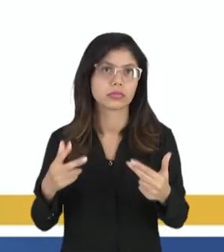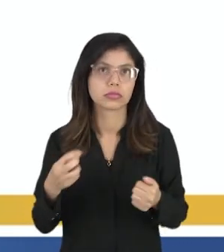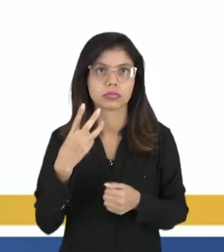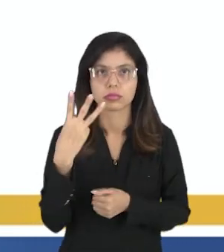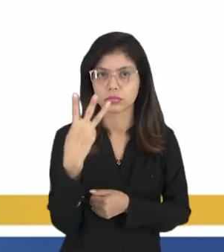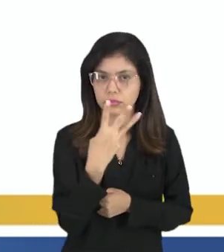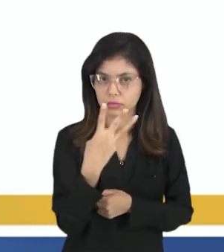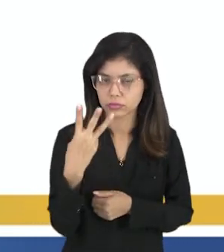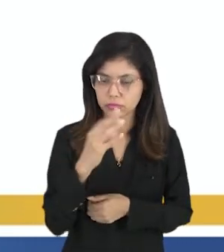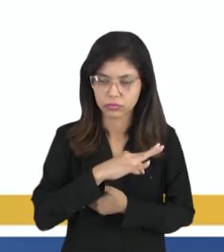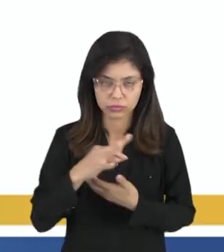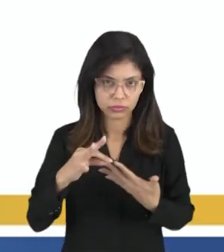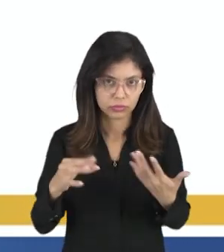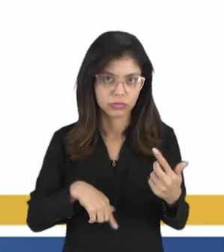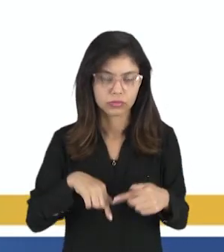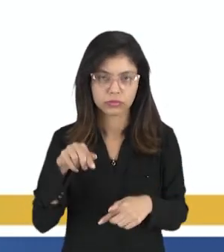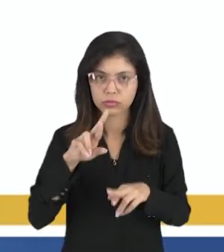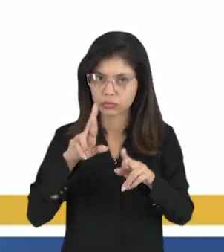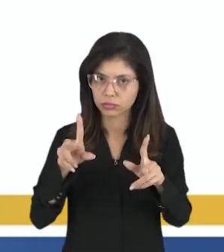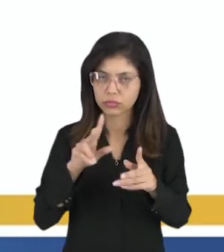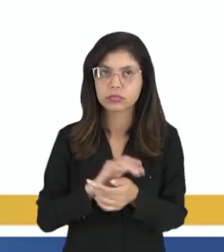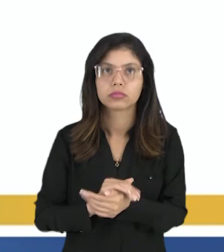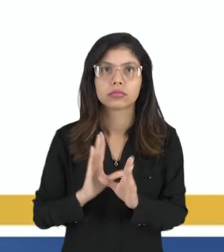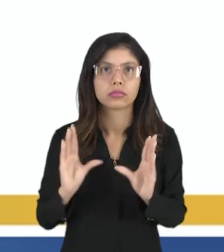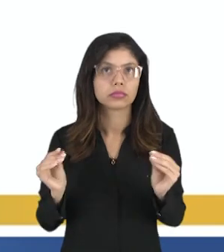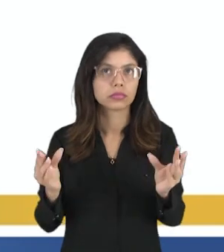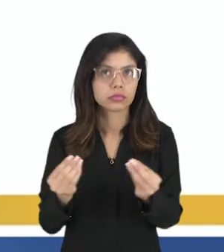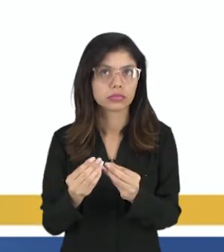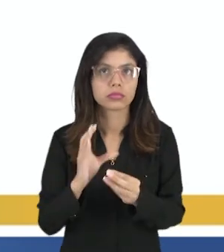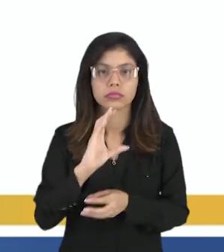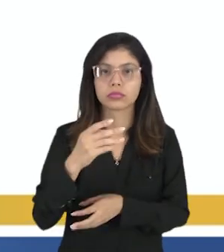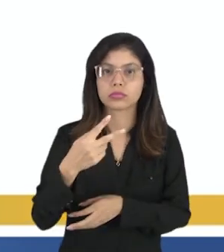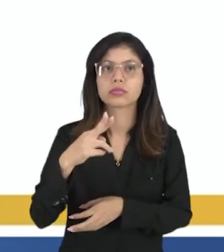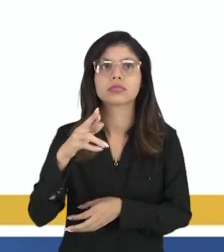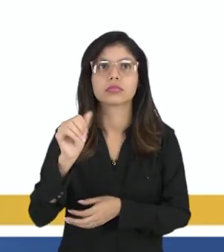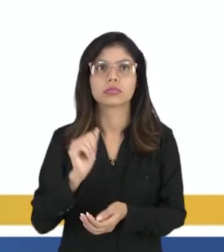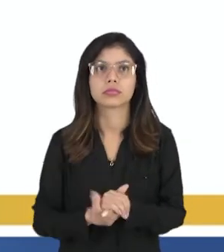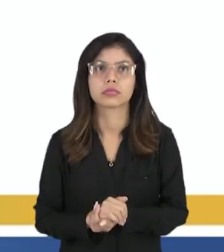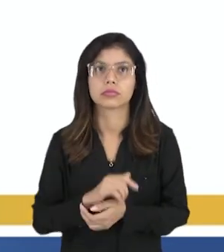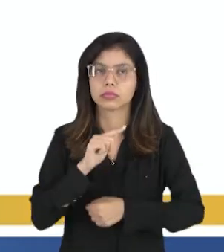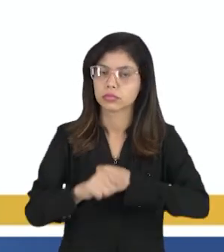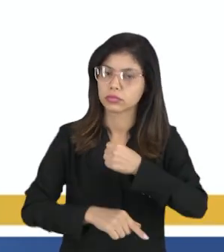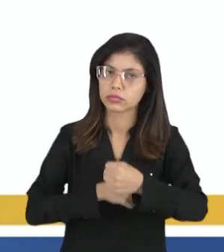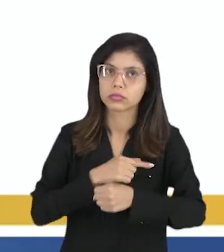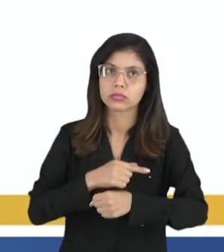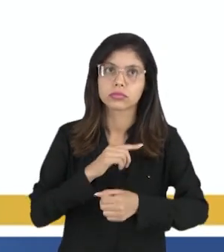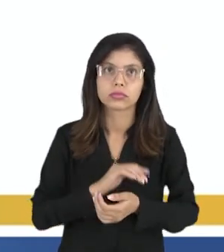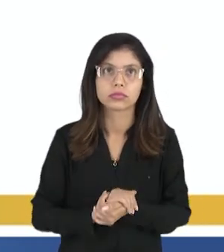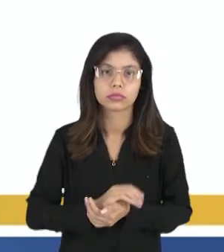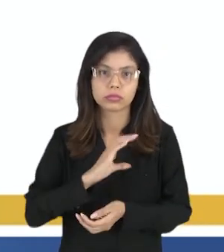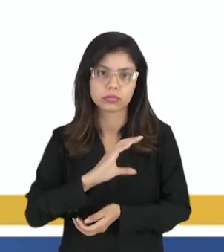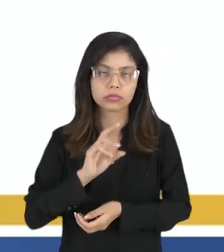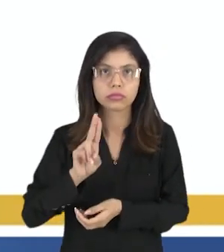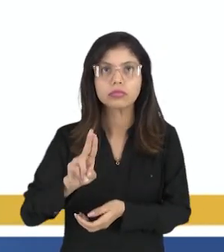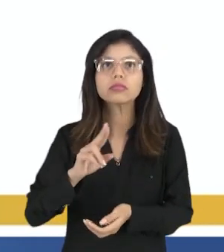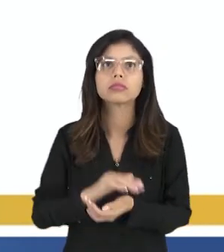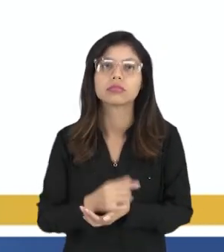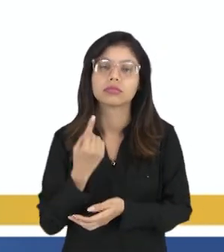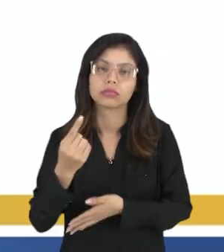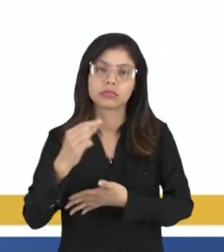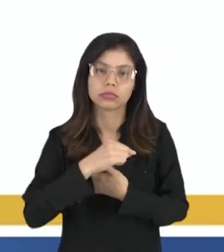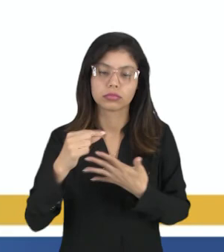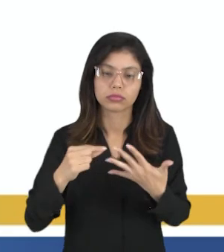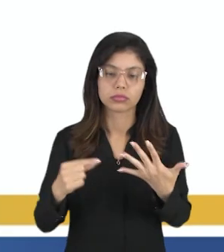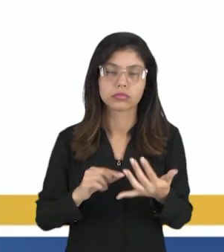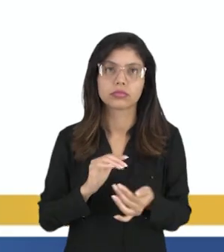3 elementos químicos diferentes, então é uma substância composta. E átomo de cobre vai ser um elemento